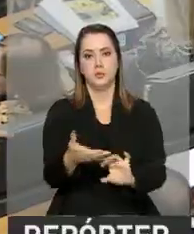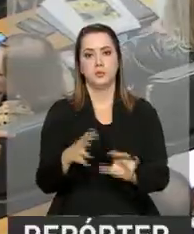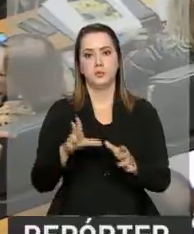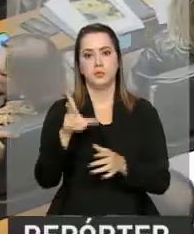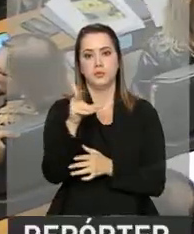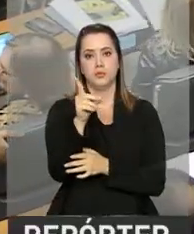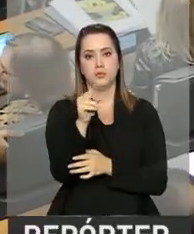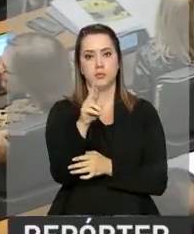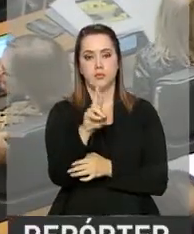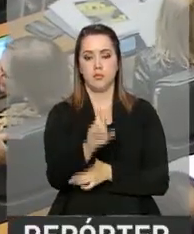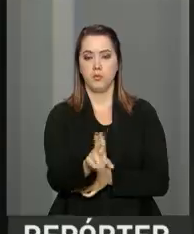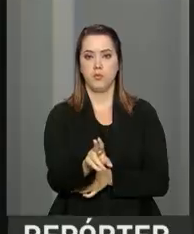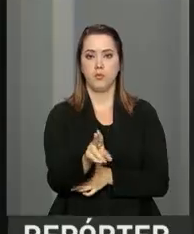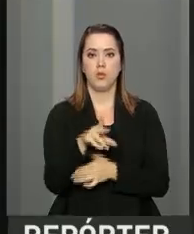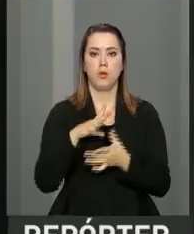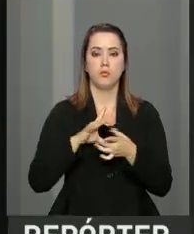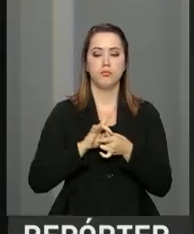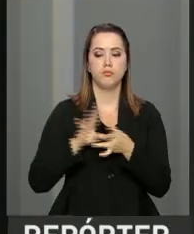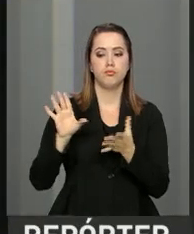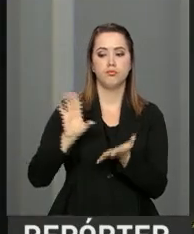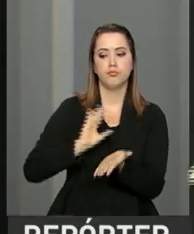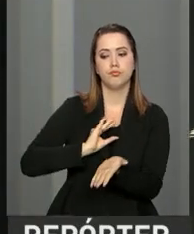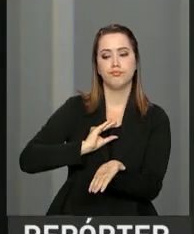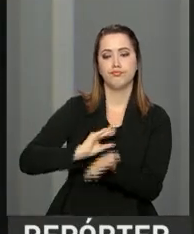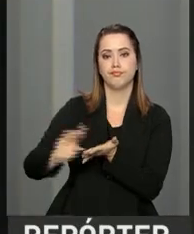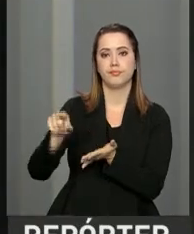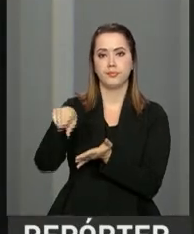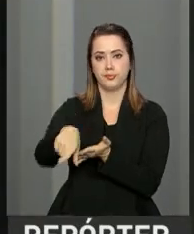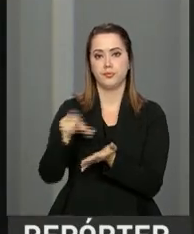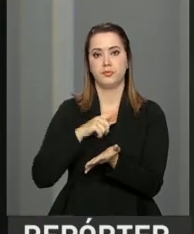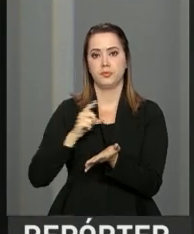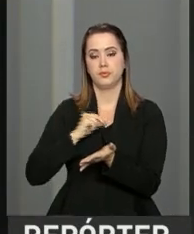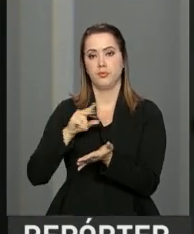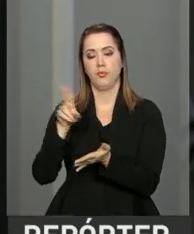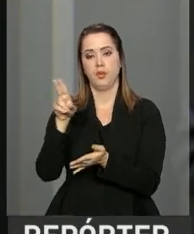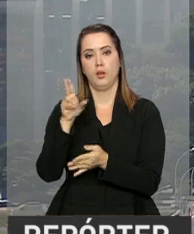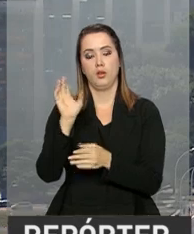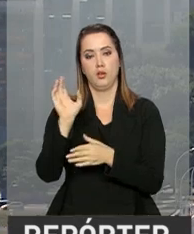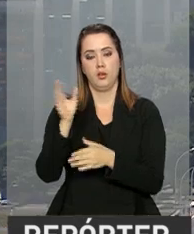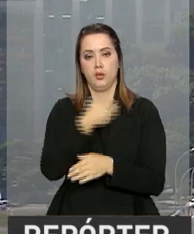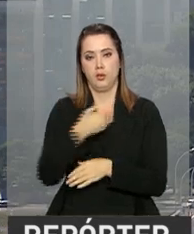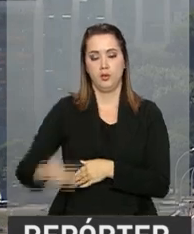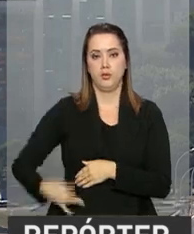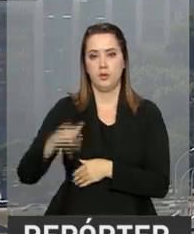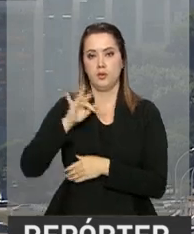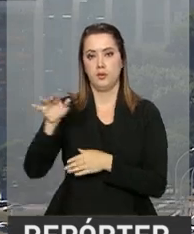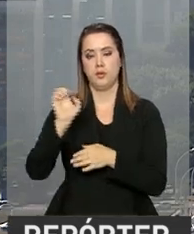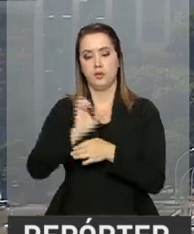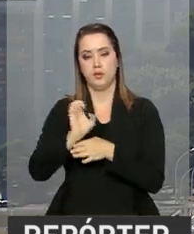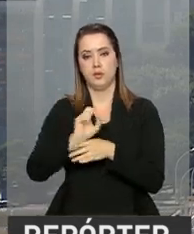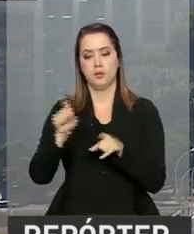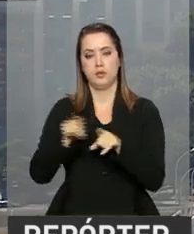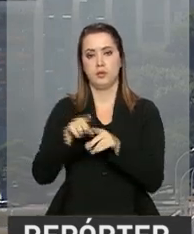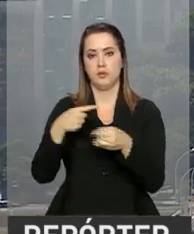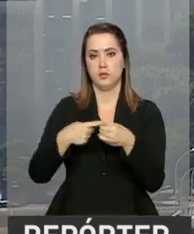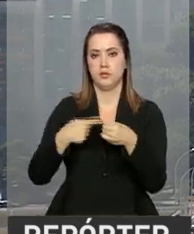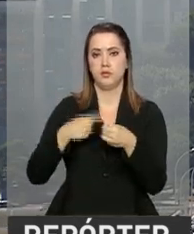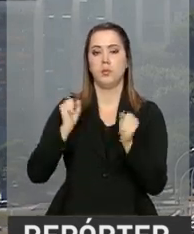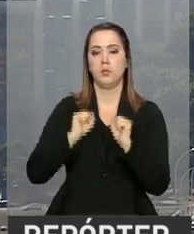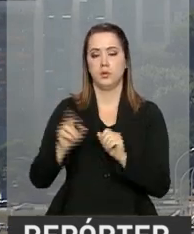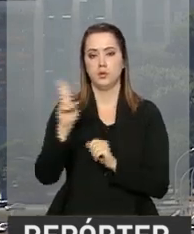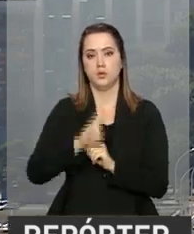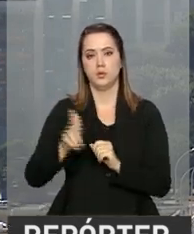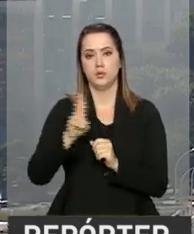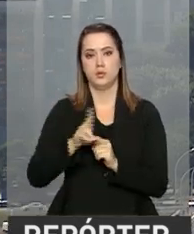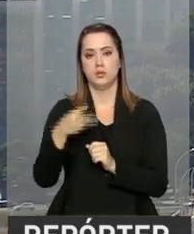desvinculação de receitas da União a dru vai permitir que União estados e municípios utilizem de forma livre